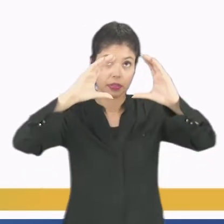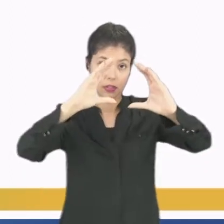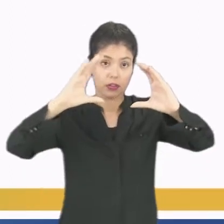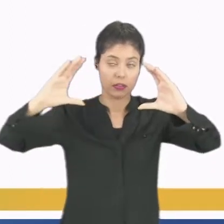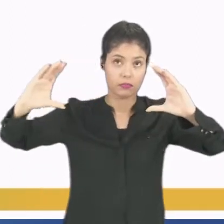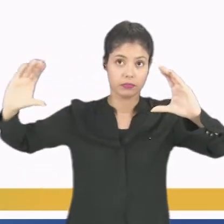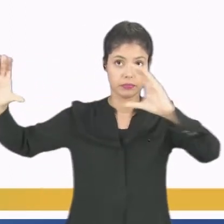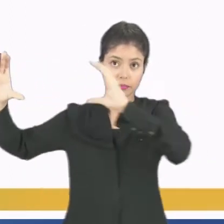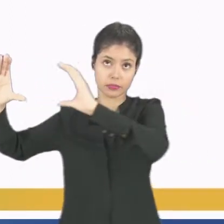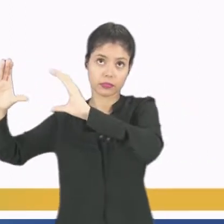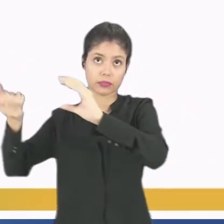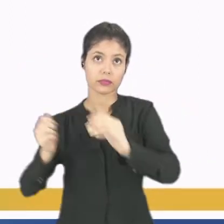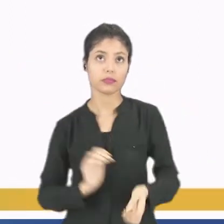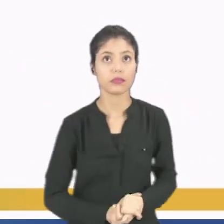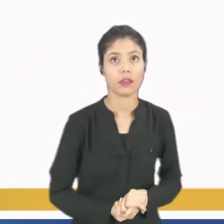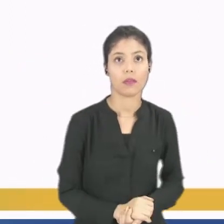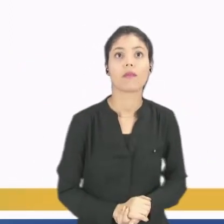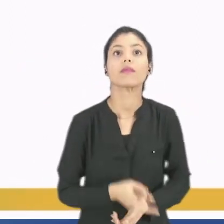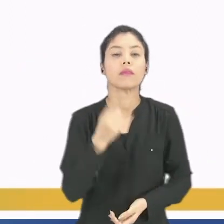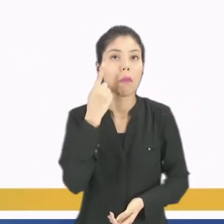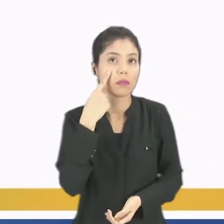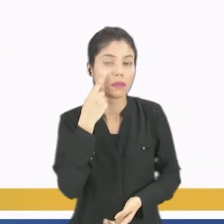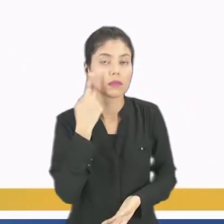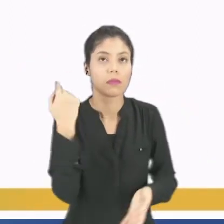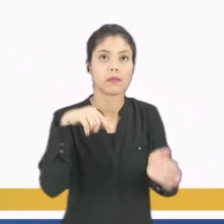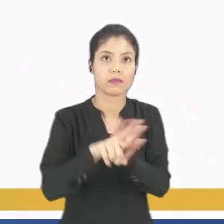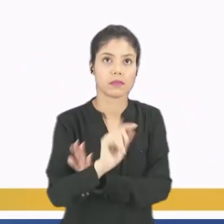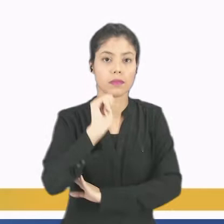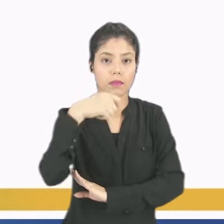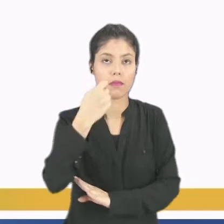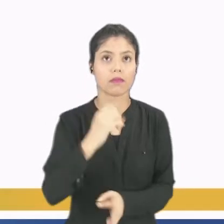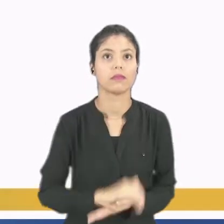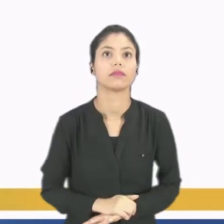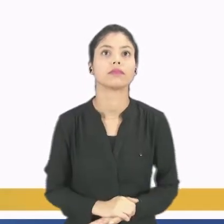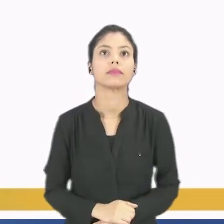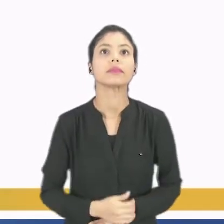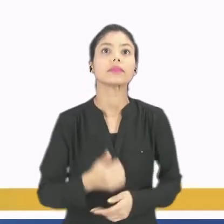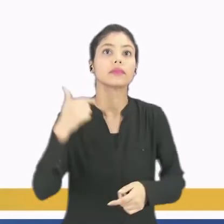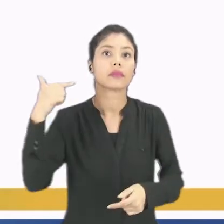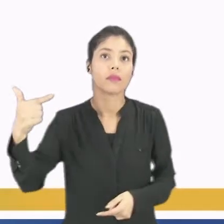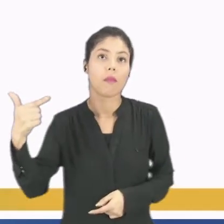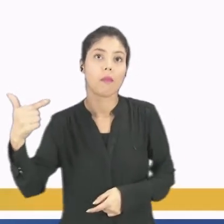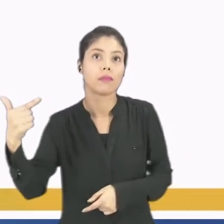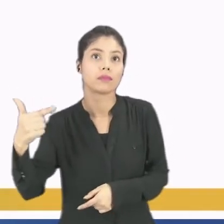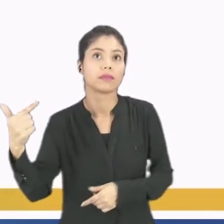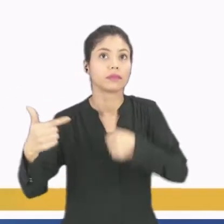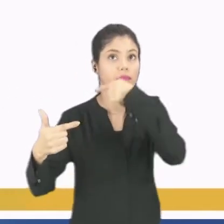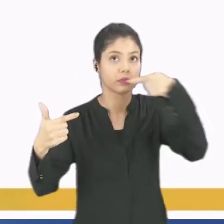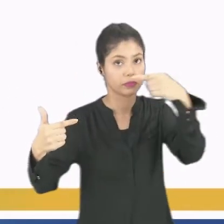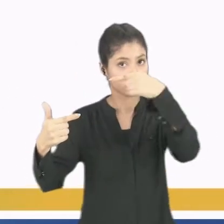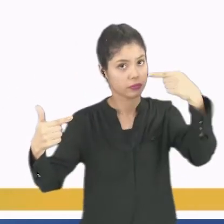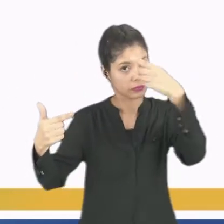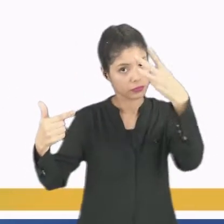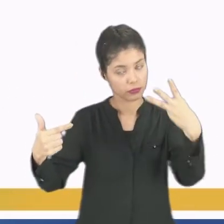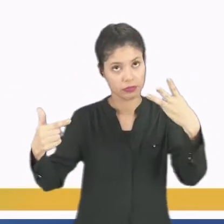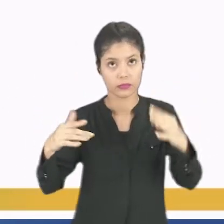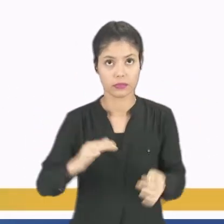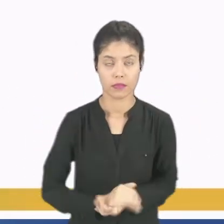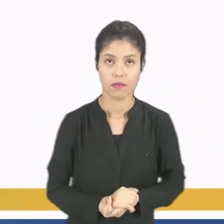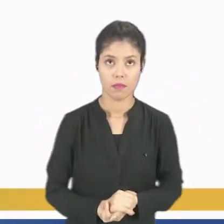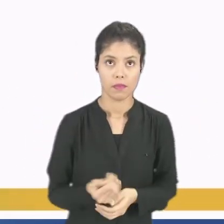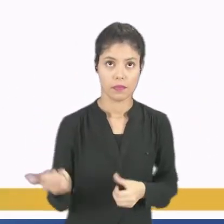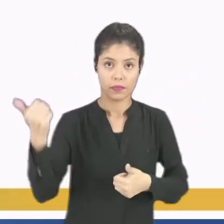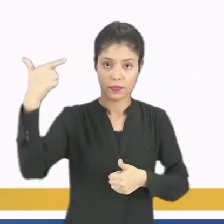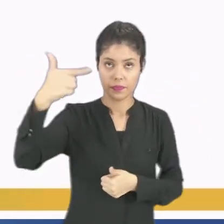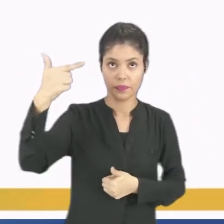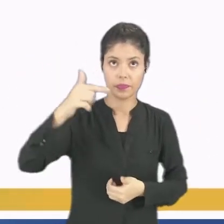x, segundo em relação a y. Agora, olha aqui a questão do jogo de sinal. 2, aqui, ó, menos 3, certinho?